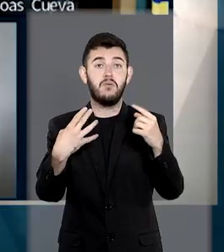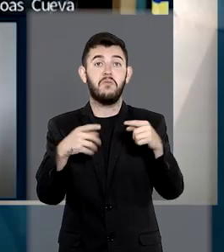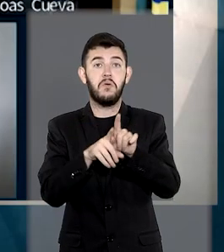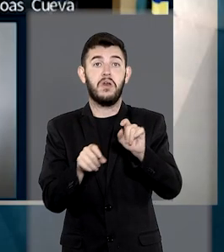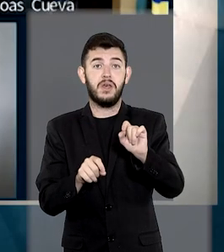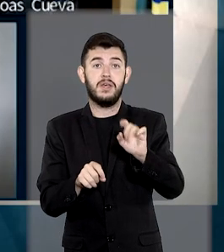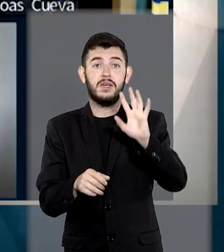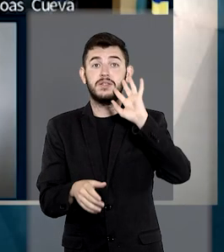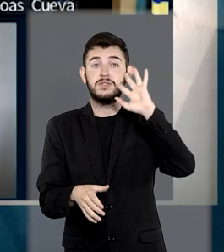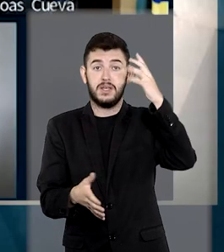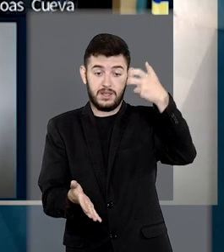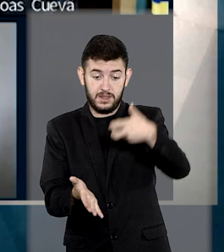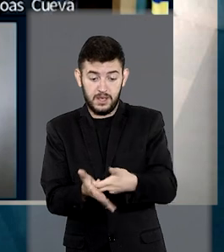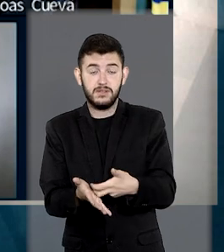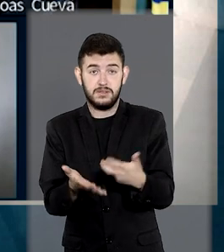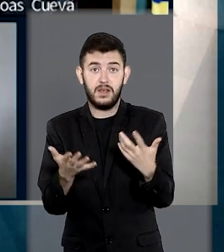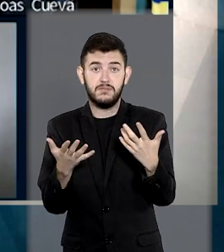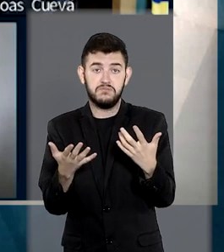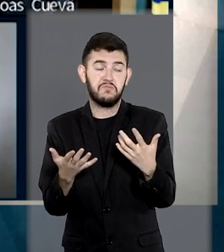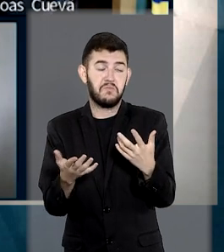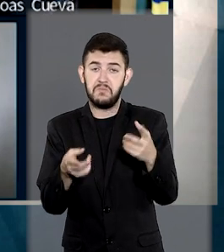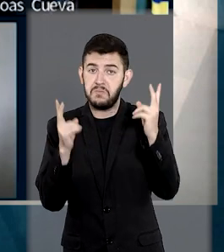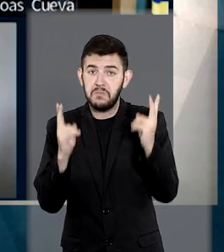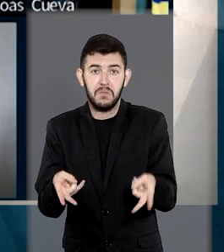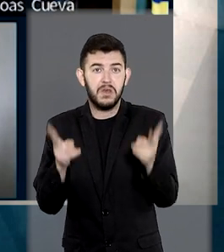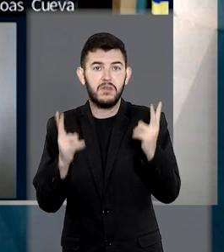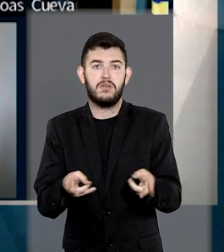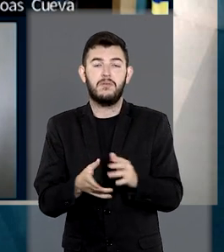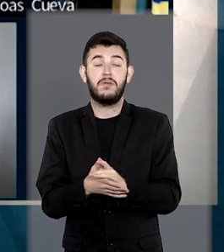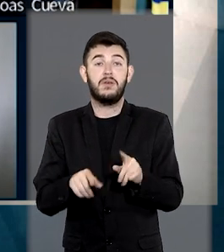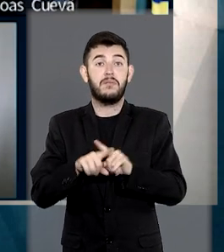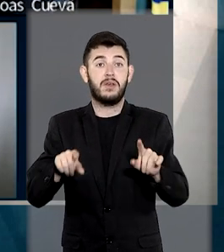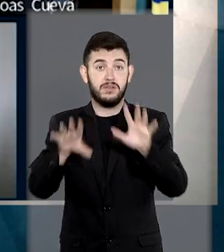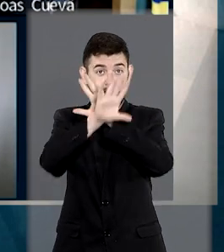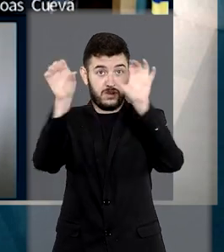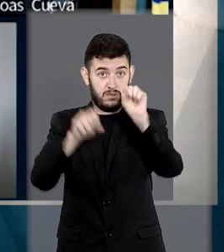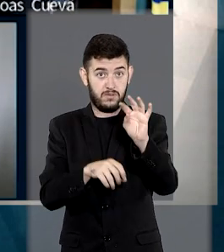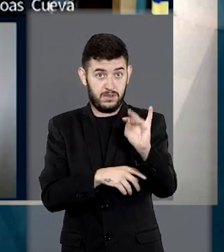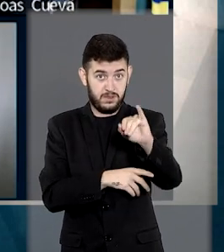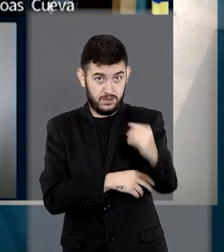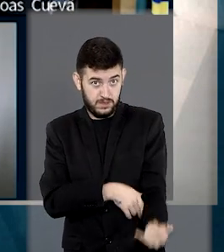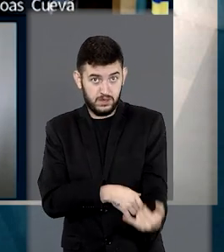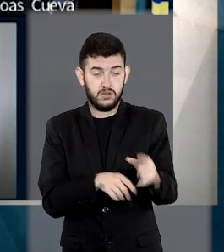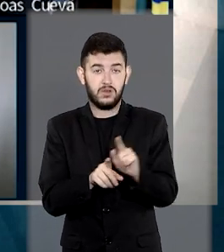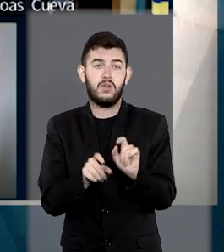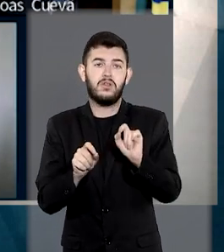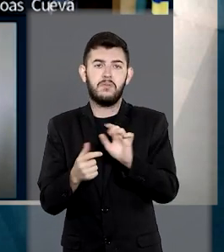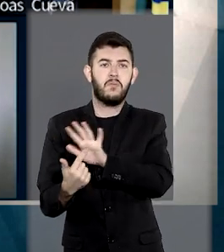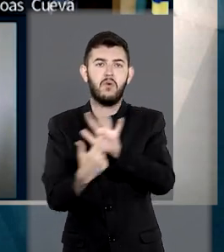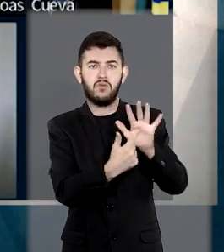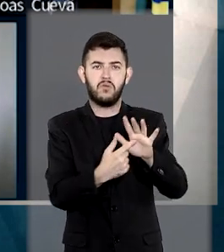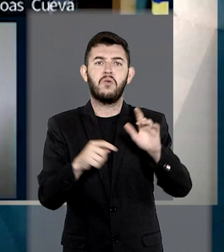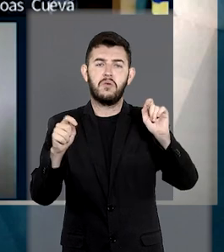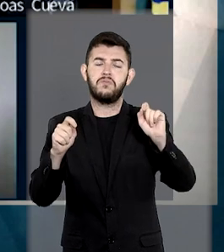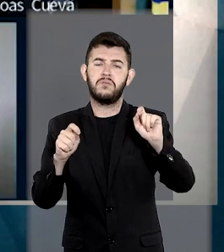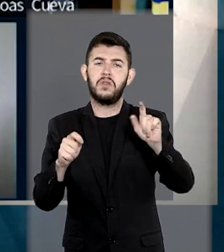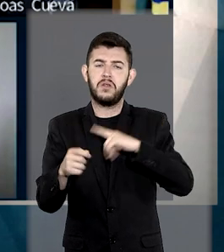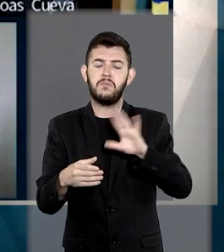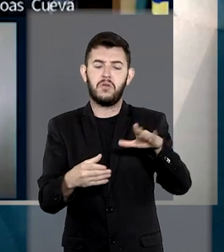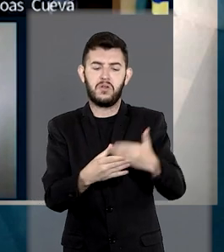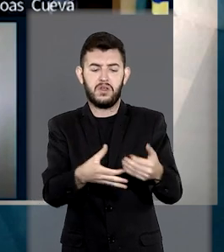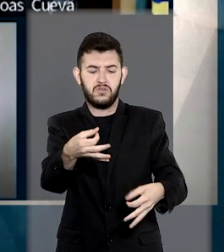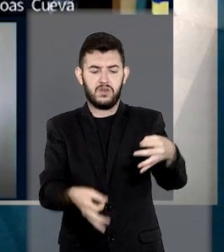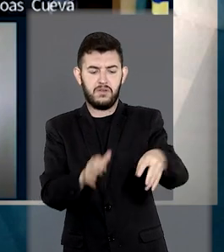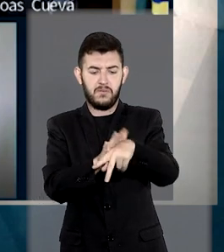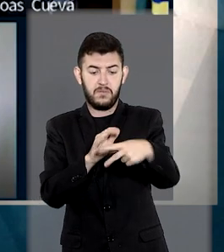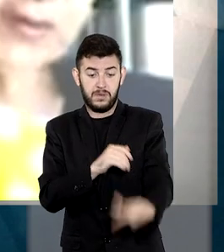sentença. No STJ, a relatora ministra Nancy Andrighi lembrou que, segundo precedentes da corte, é possível que avós